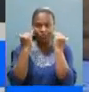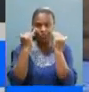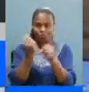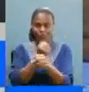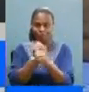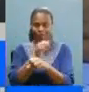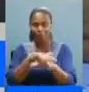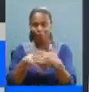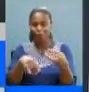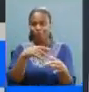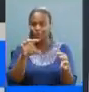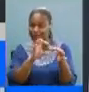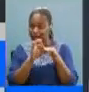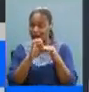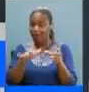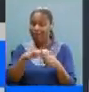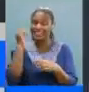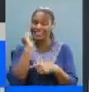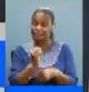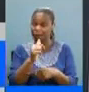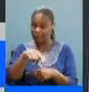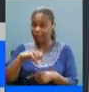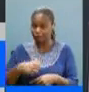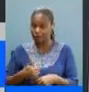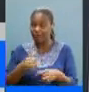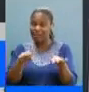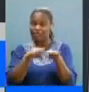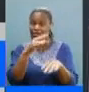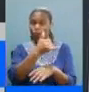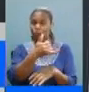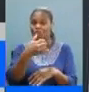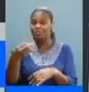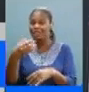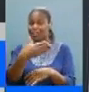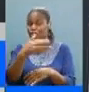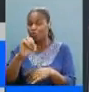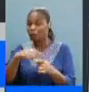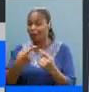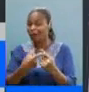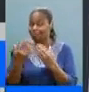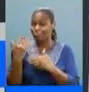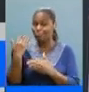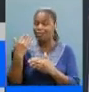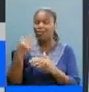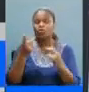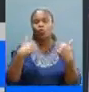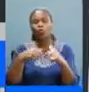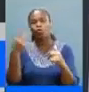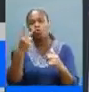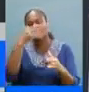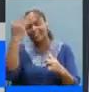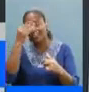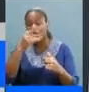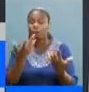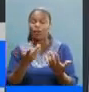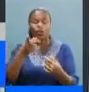ações desenvolvidos no domínio da criminalidade no país a nível de 2018, neste encontro anual de 2 dias, o